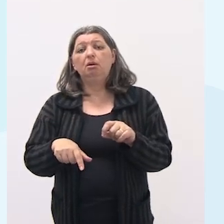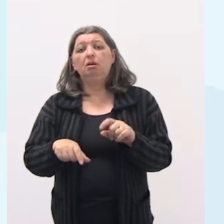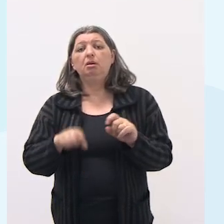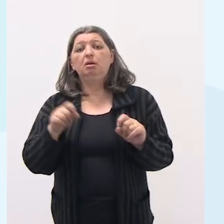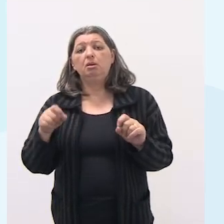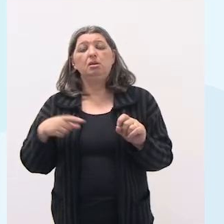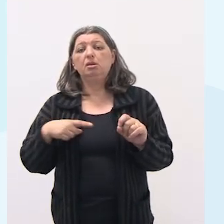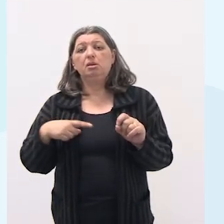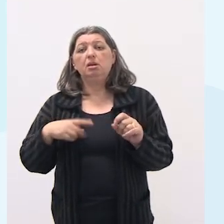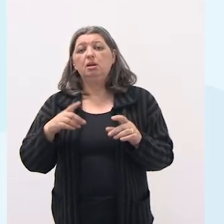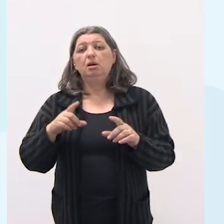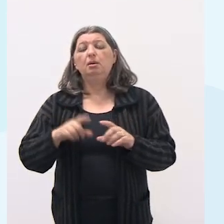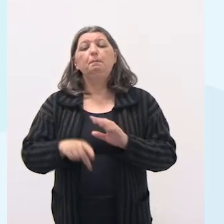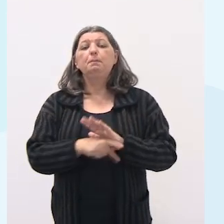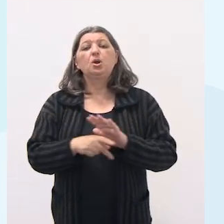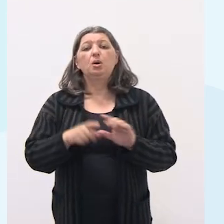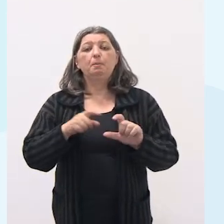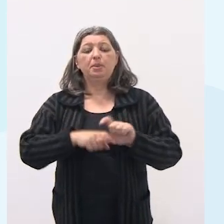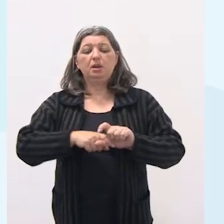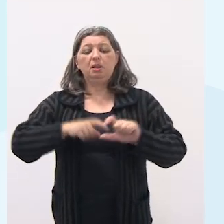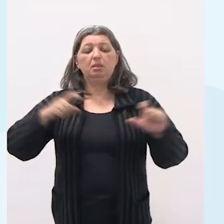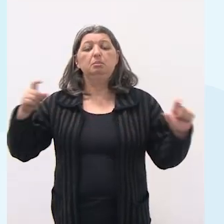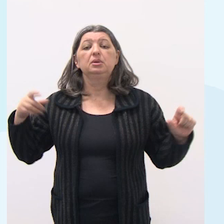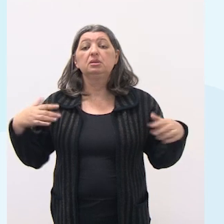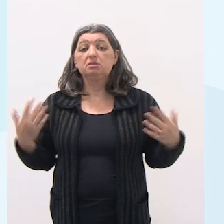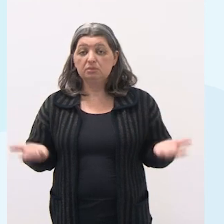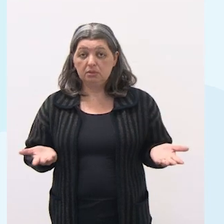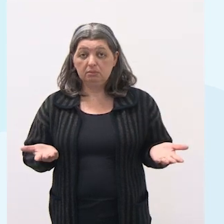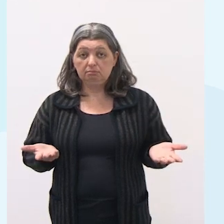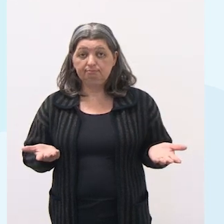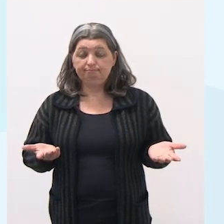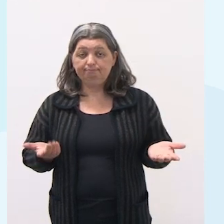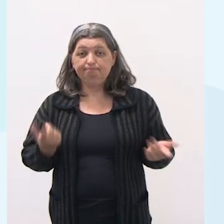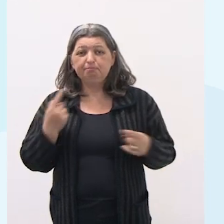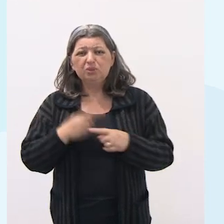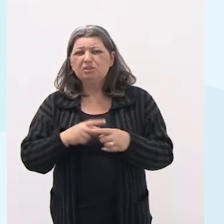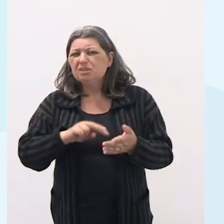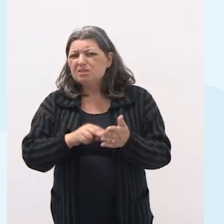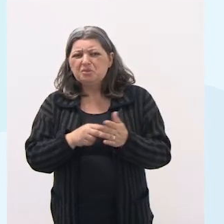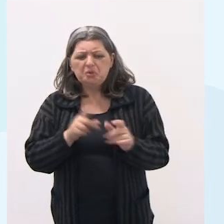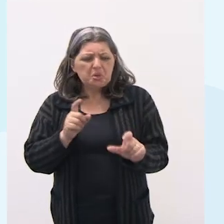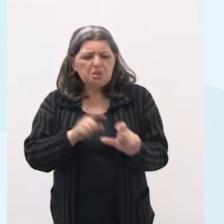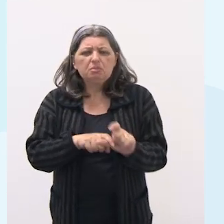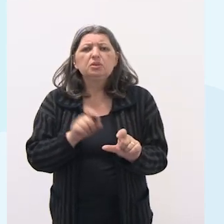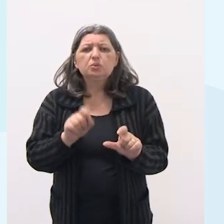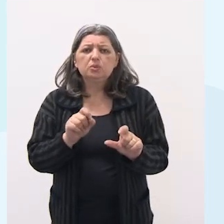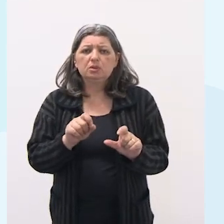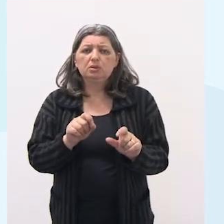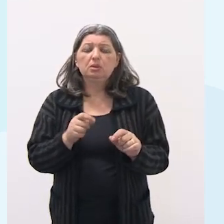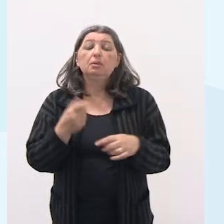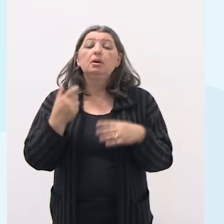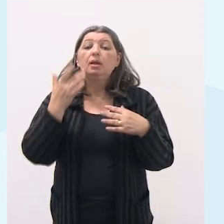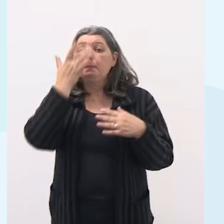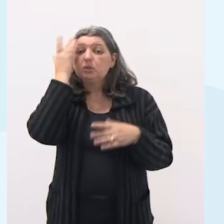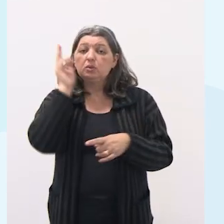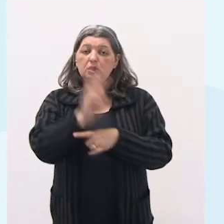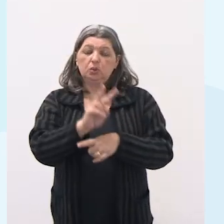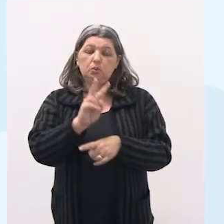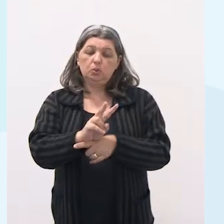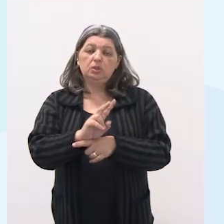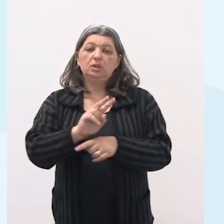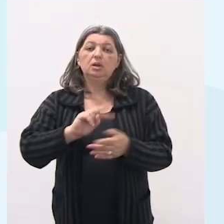dependência? E também esse estresse contínuo do cuidador. E muitas vezes isso